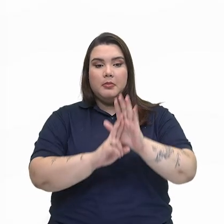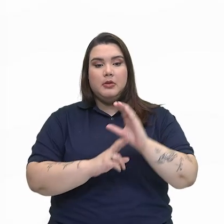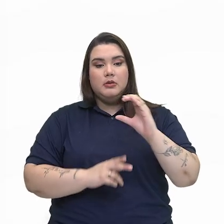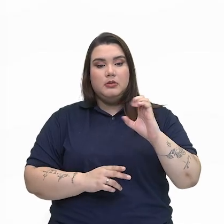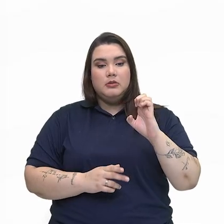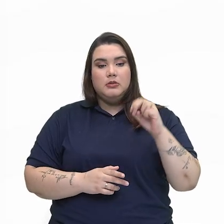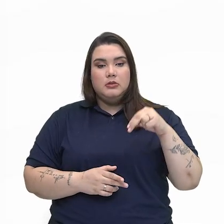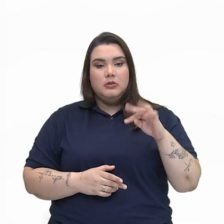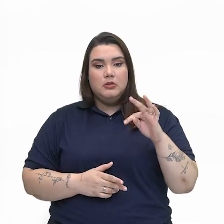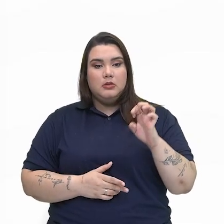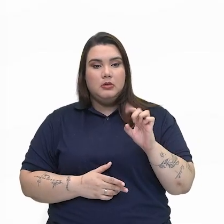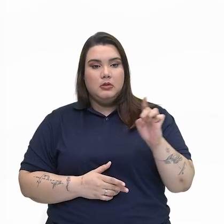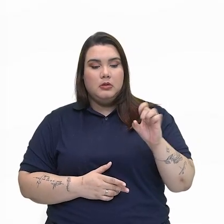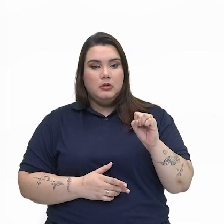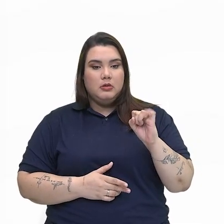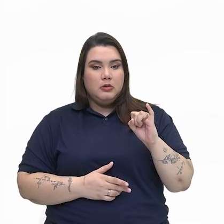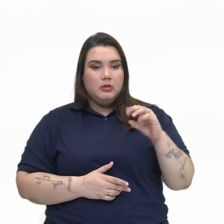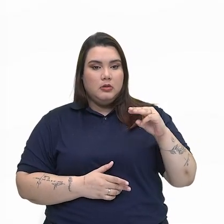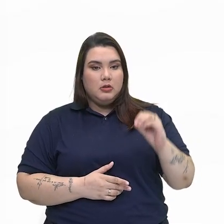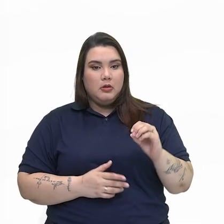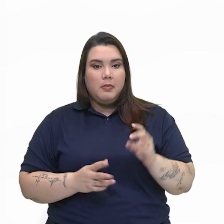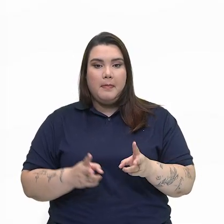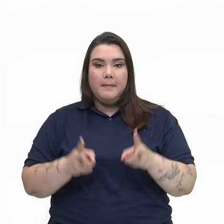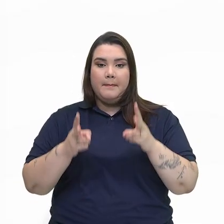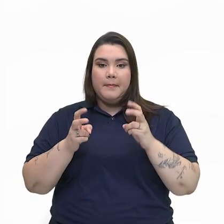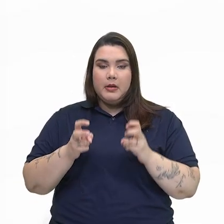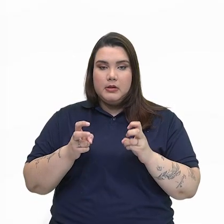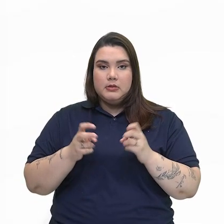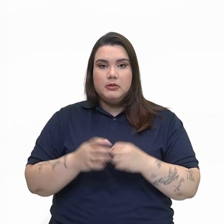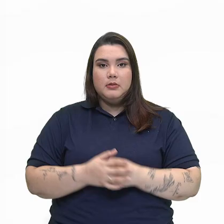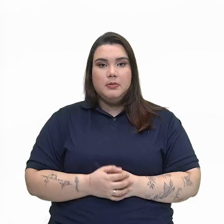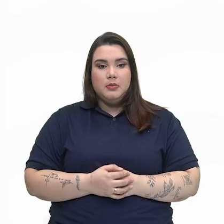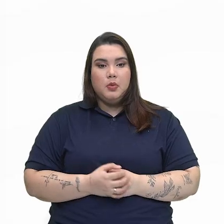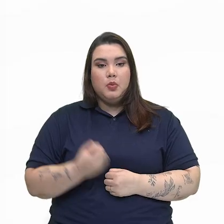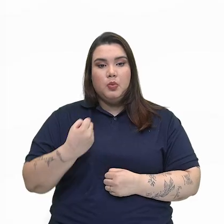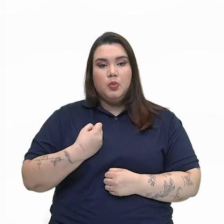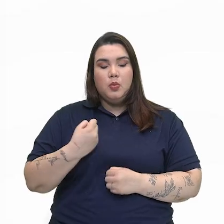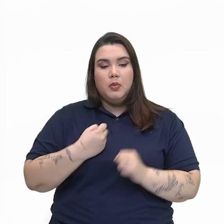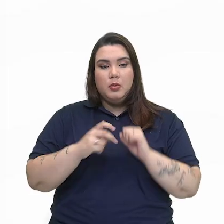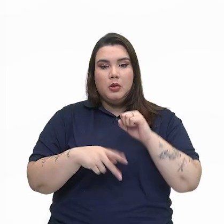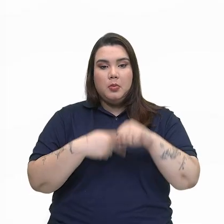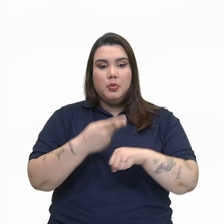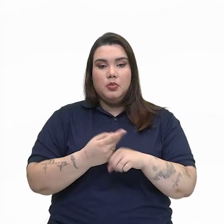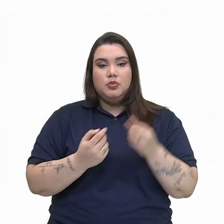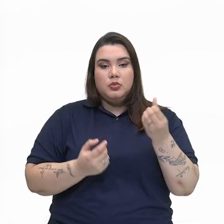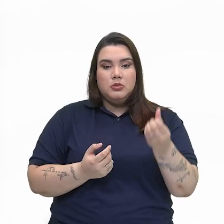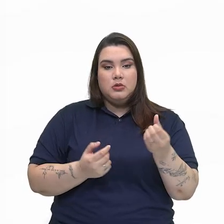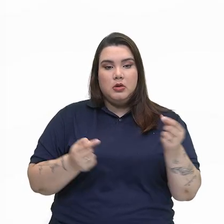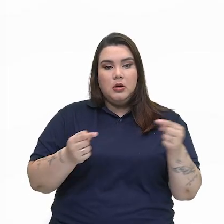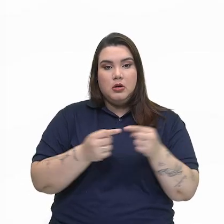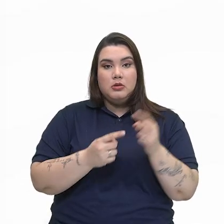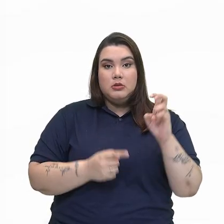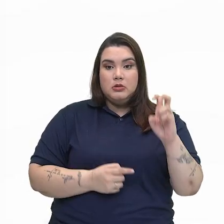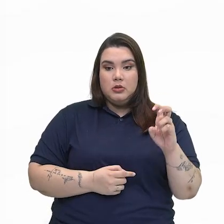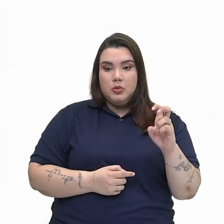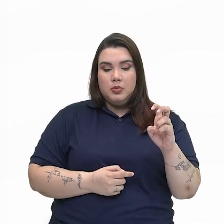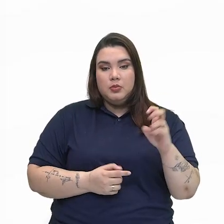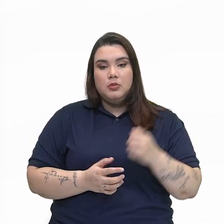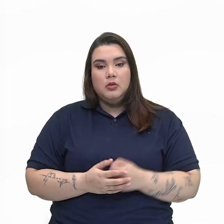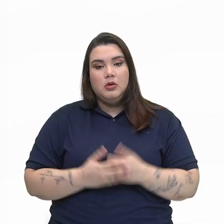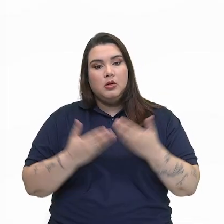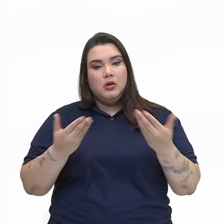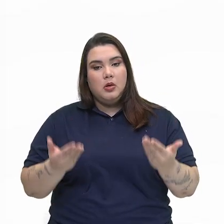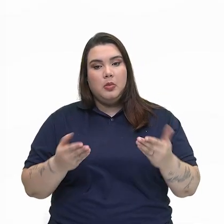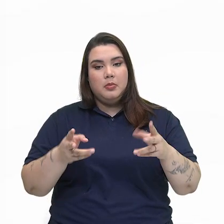6. Percebam, o algarismo posterior vai ser o quê? O 5. Logo,